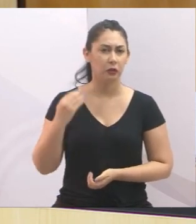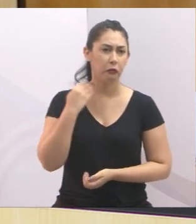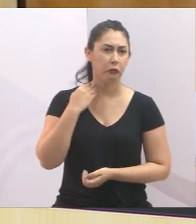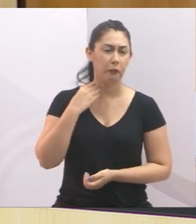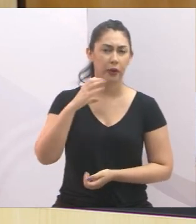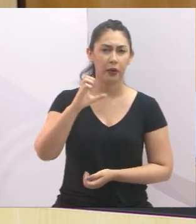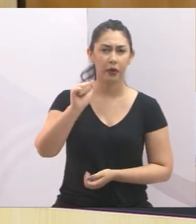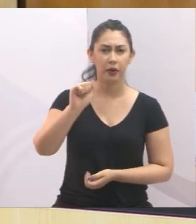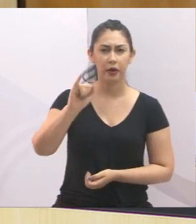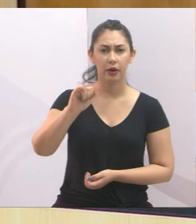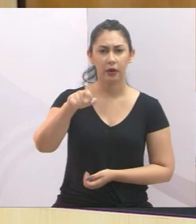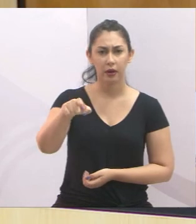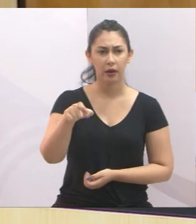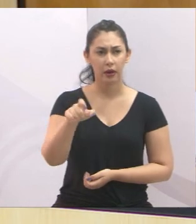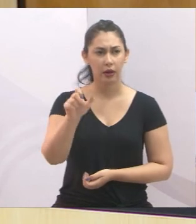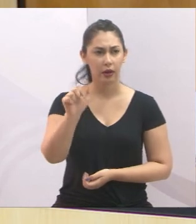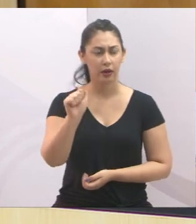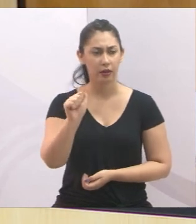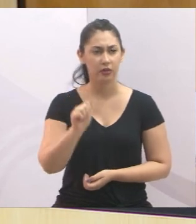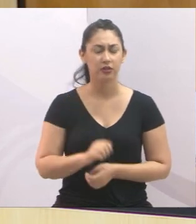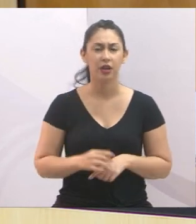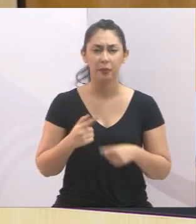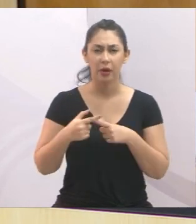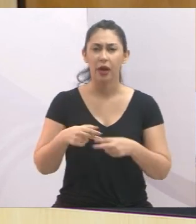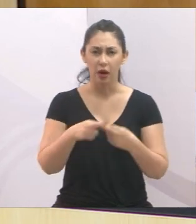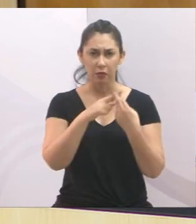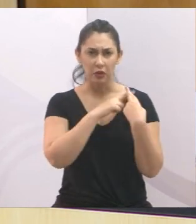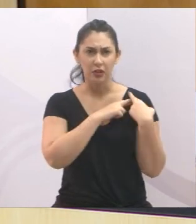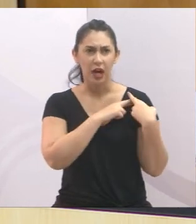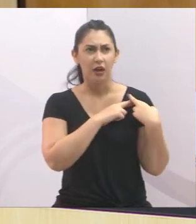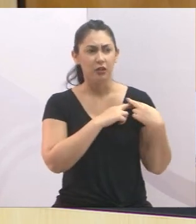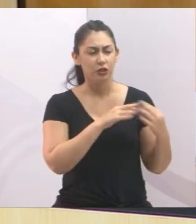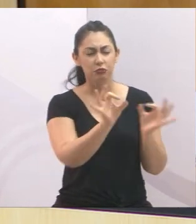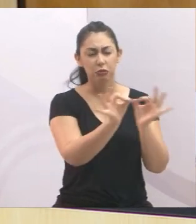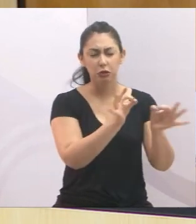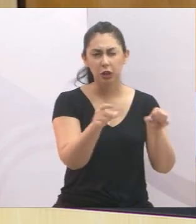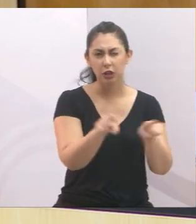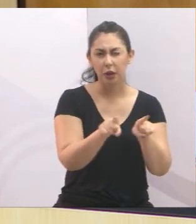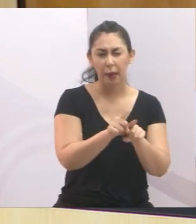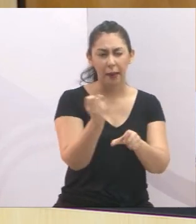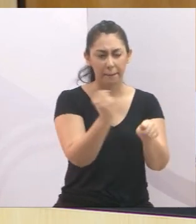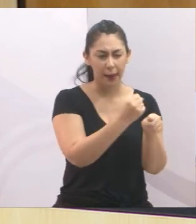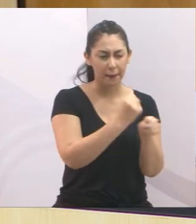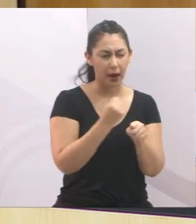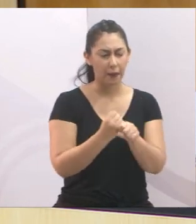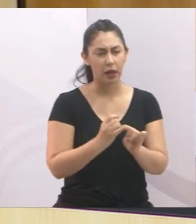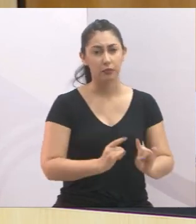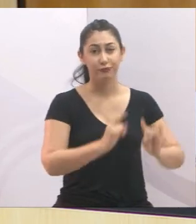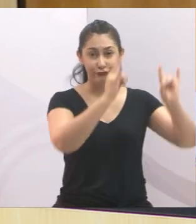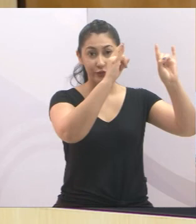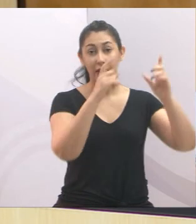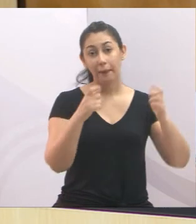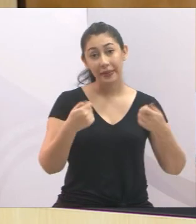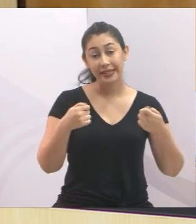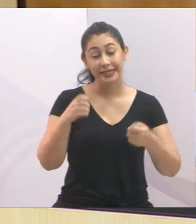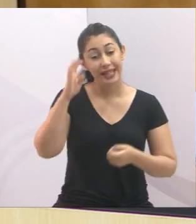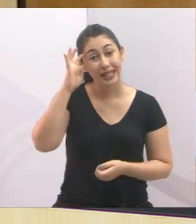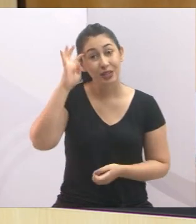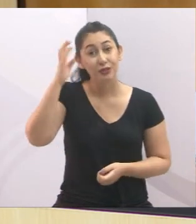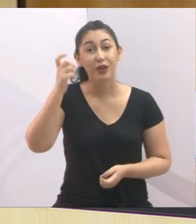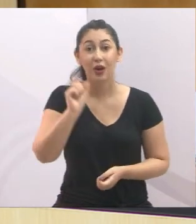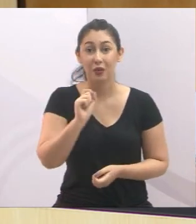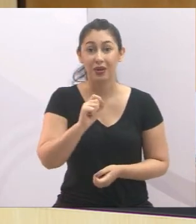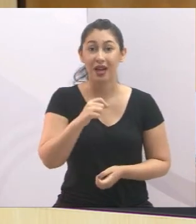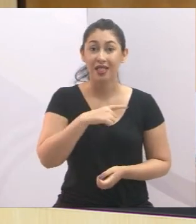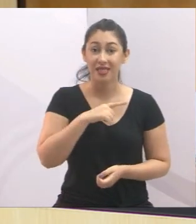da construção de projetos e edificações, para que promova uma solução prática para os problemas estruturais nas moradias